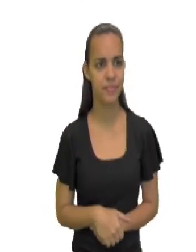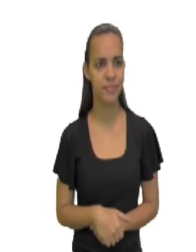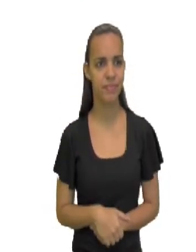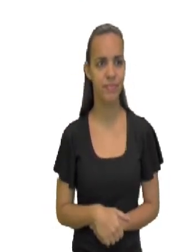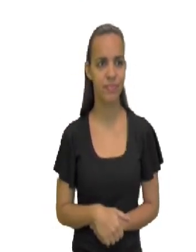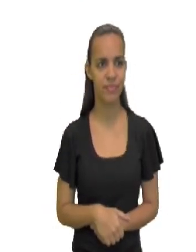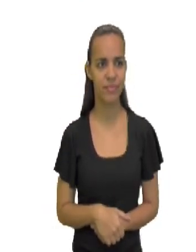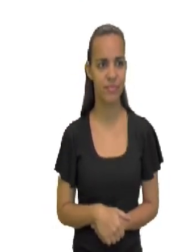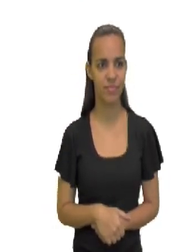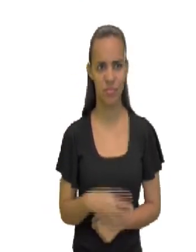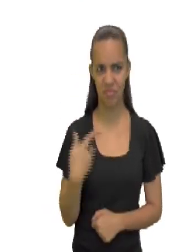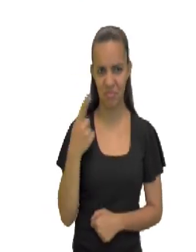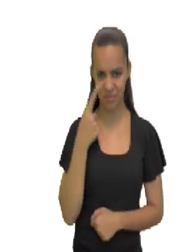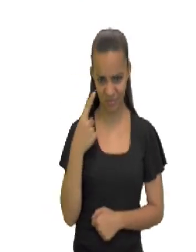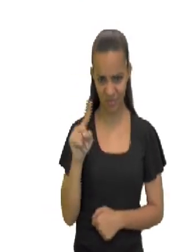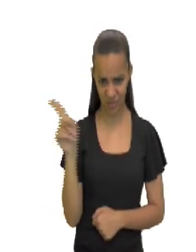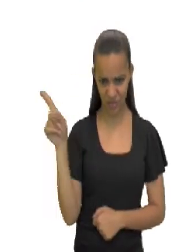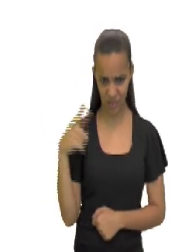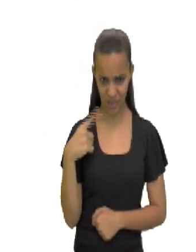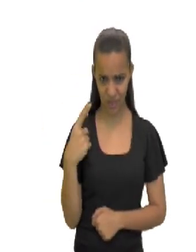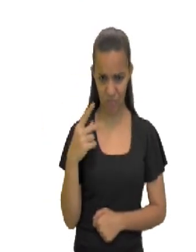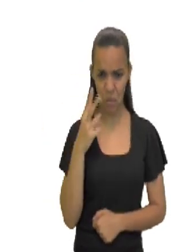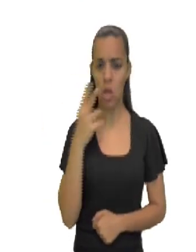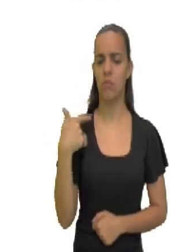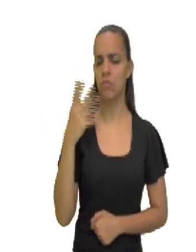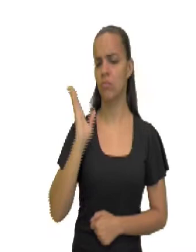aqui eu já vi na minha cidade. Você já viu na sua?